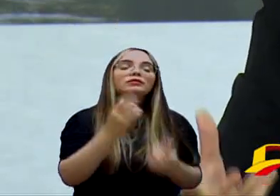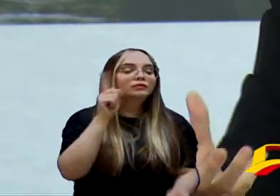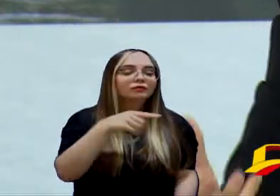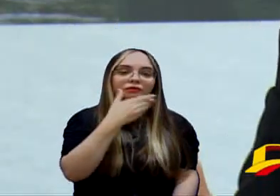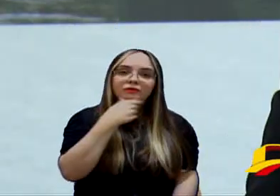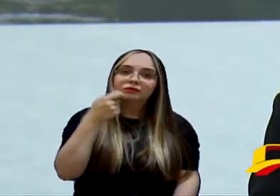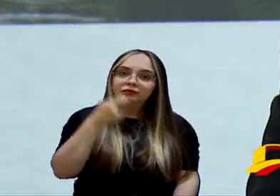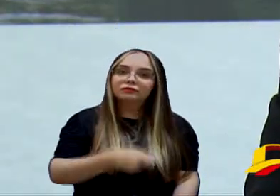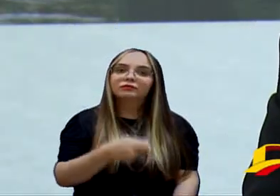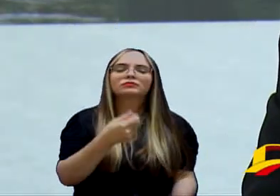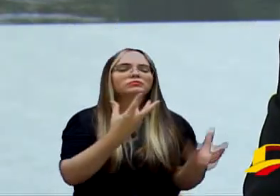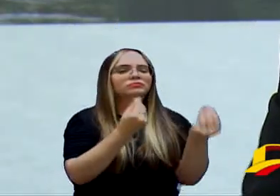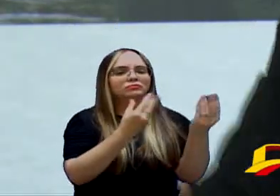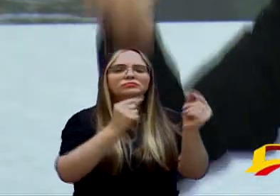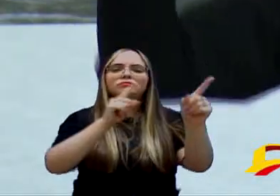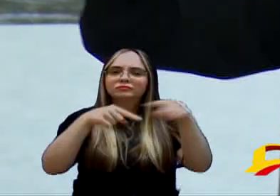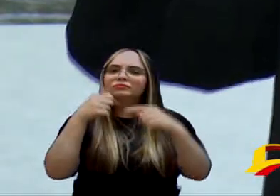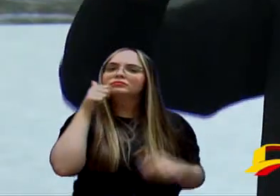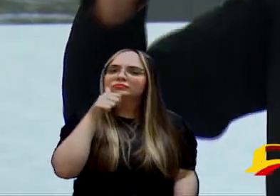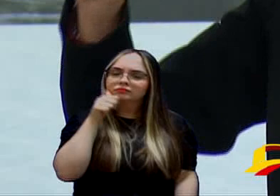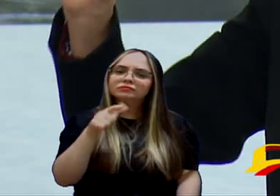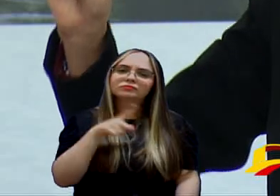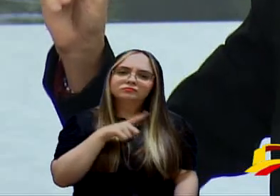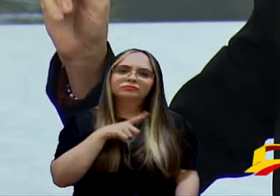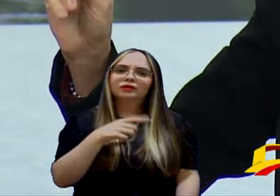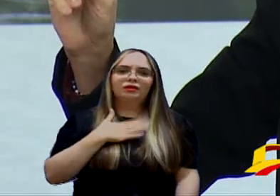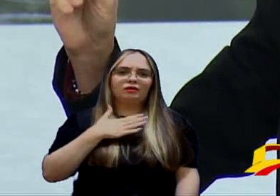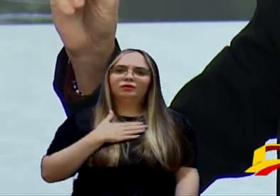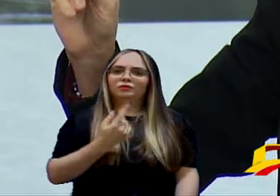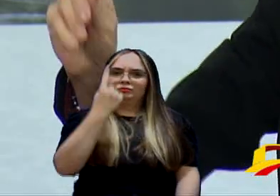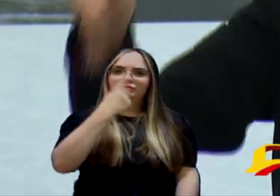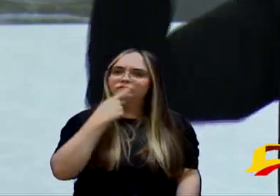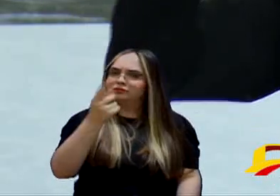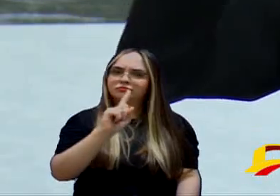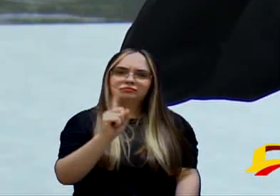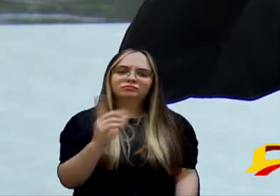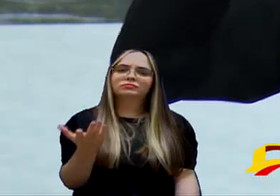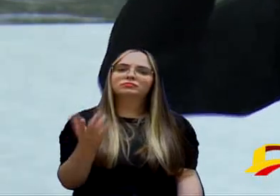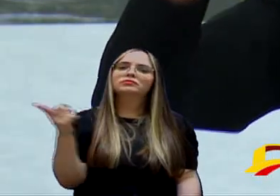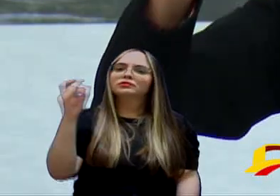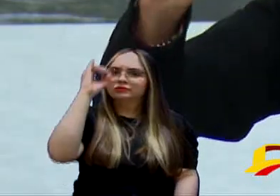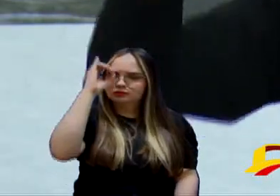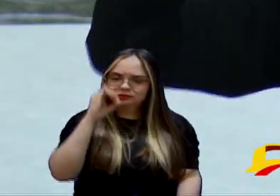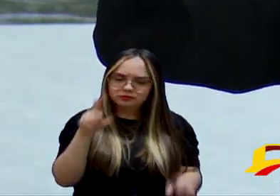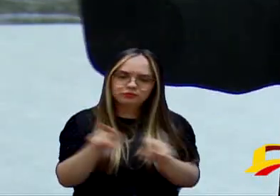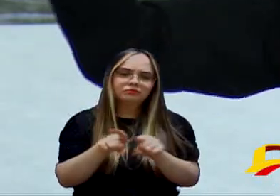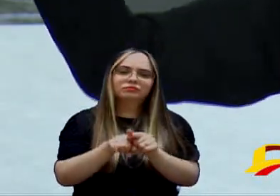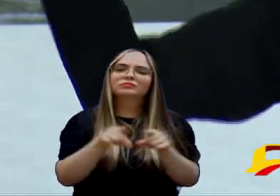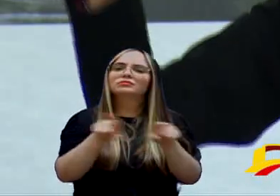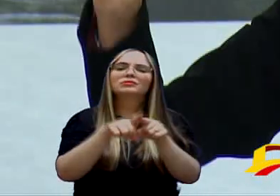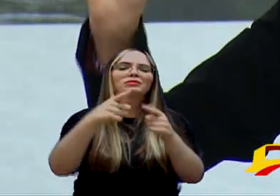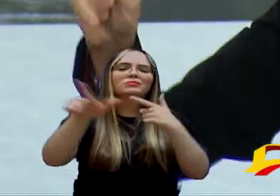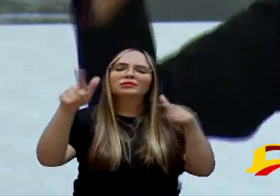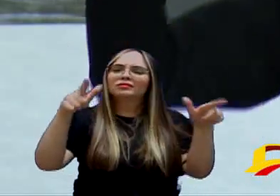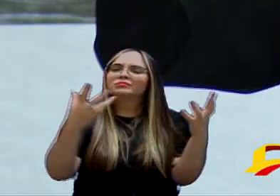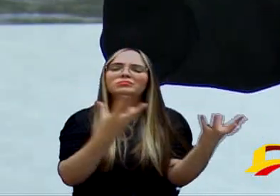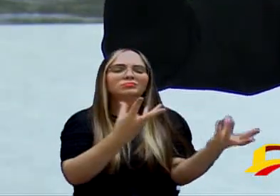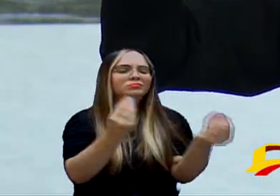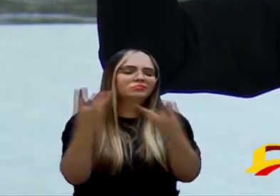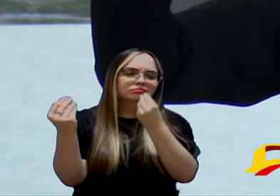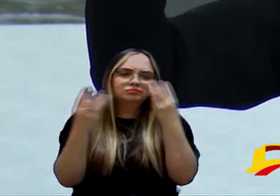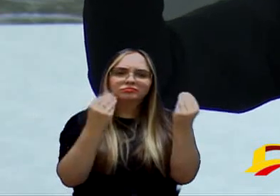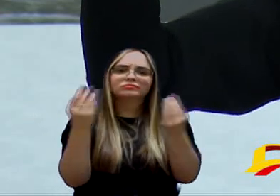é agressiva com mulheres e não sou eu só que tô dizendo a vereador e área também tem várias pessoas a que acompanha